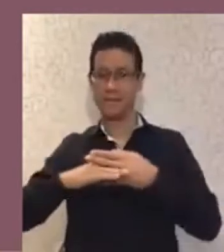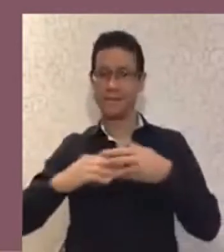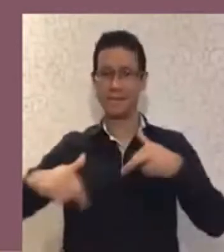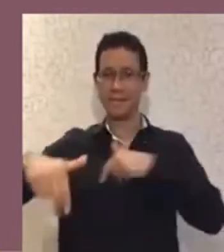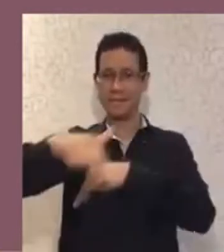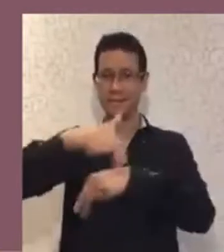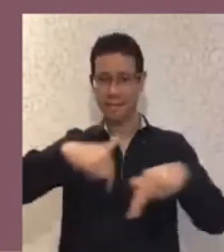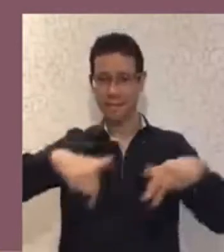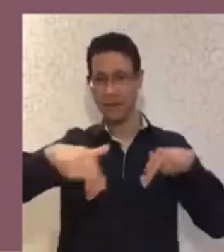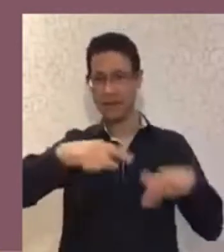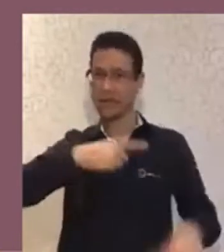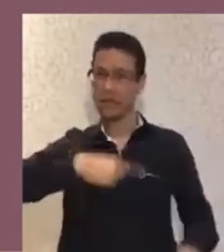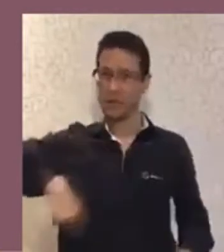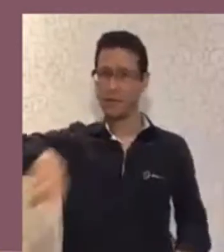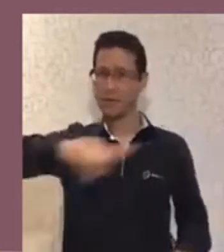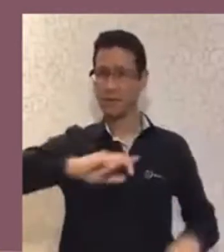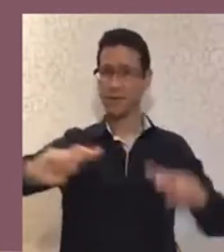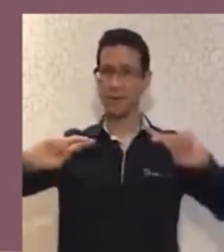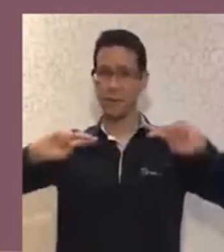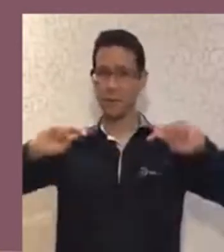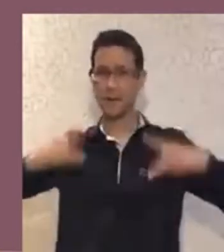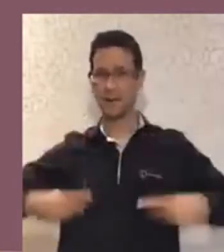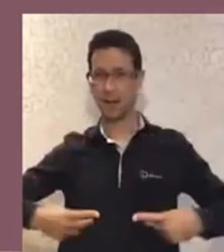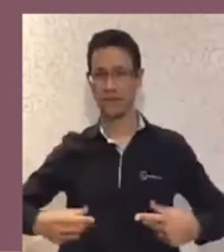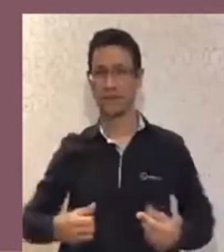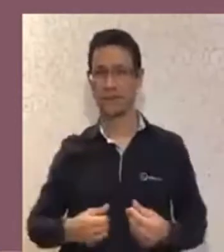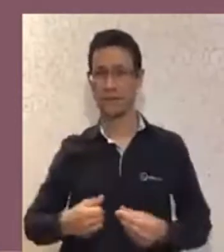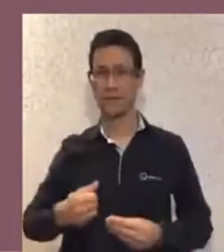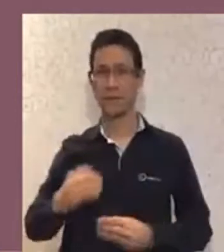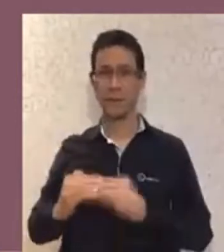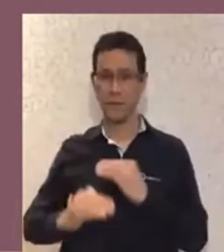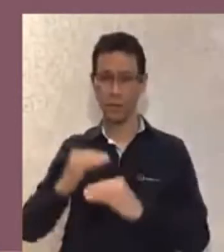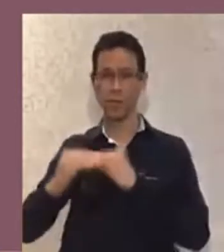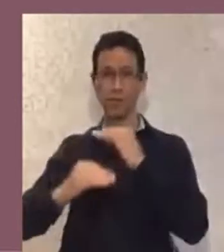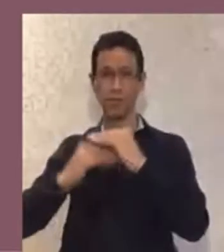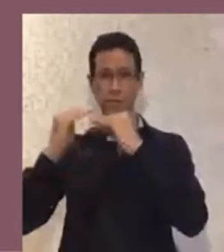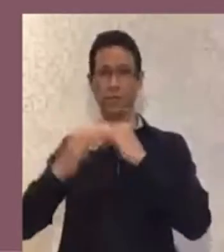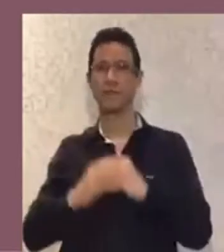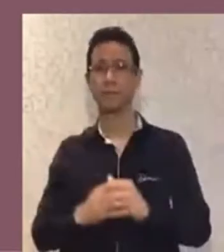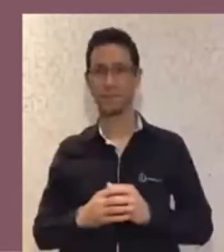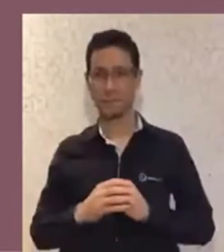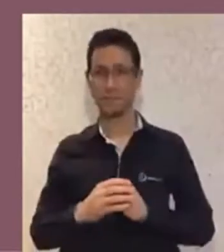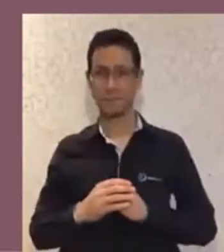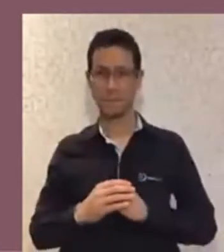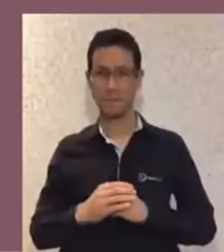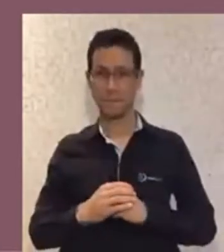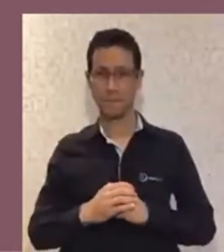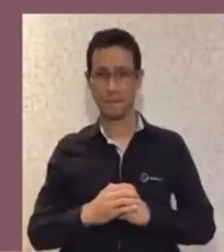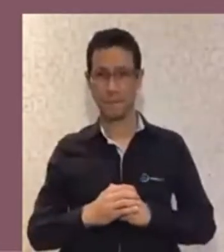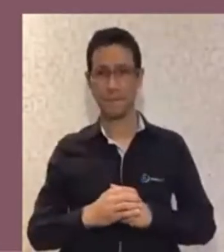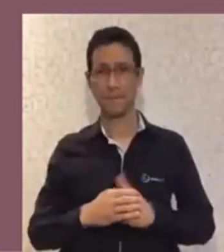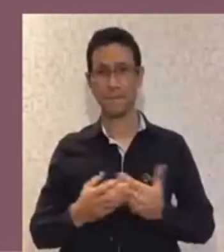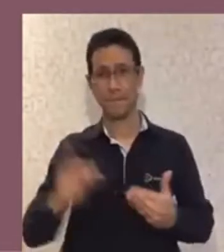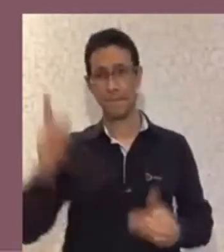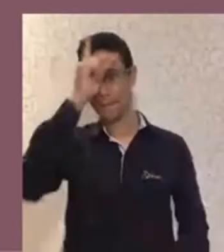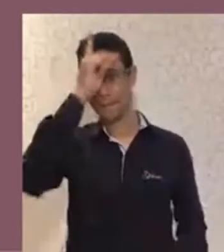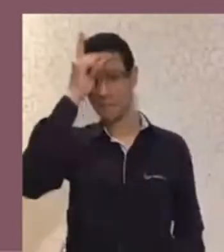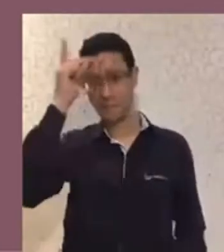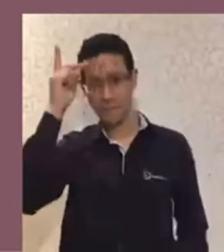nossa humanidade. Construir a nossa humanidade enquanto pessoa,